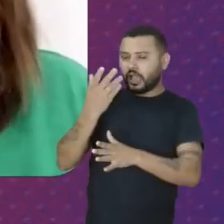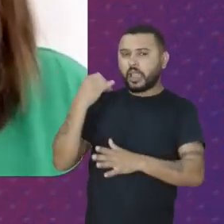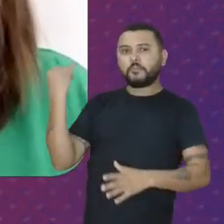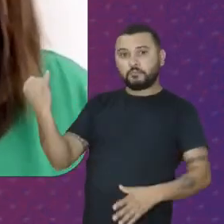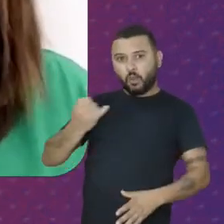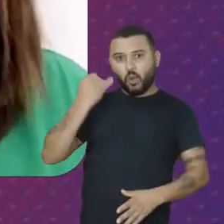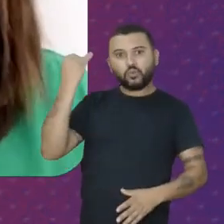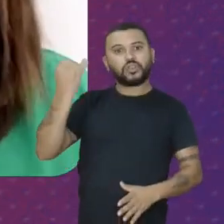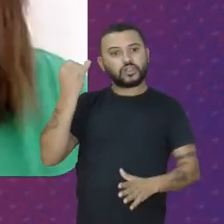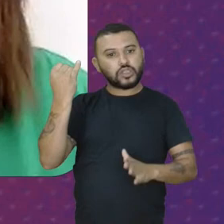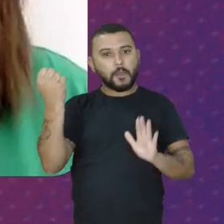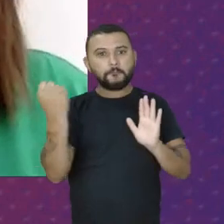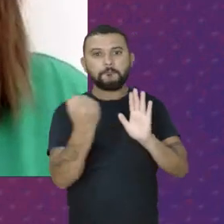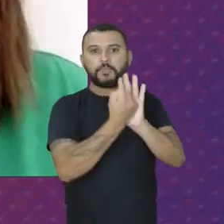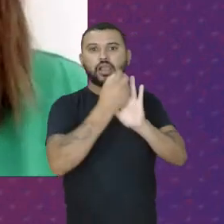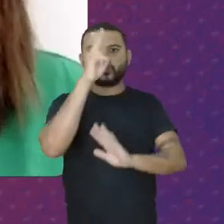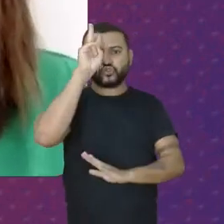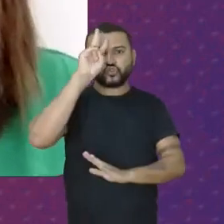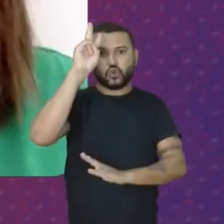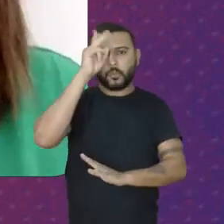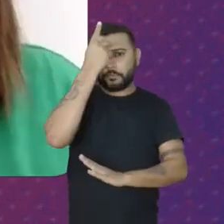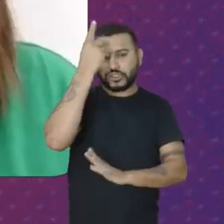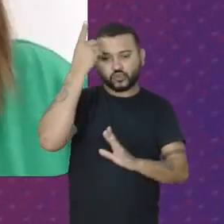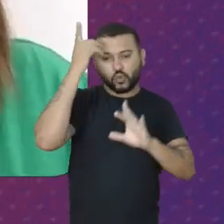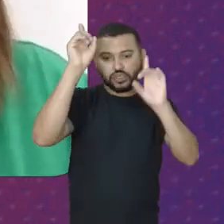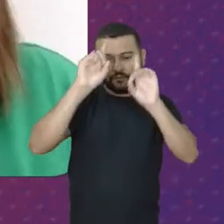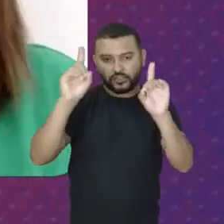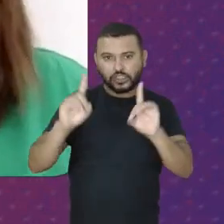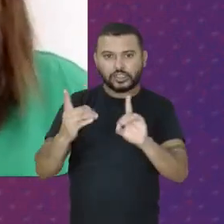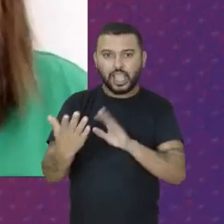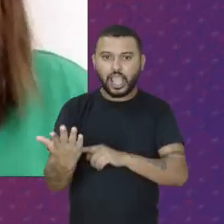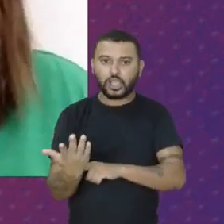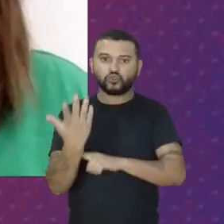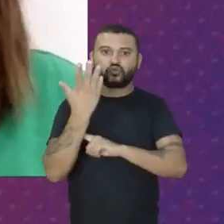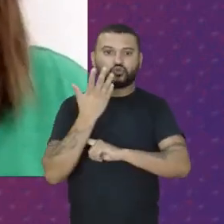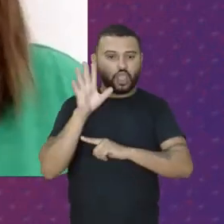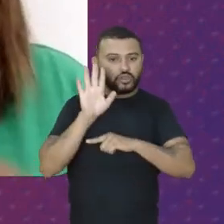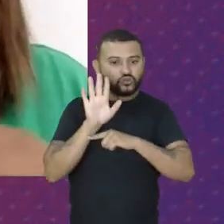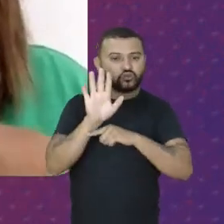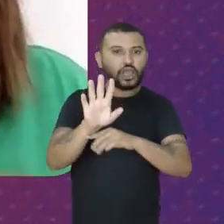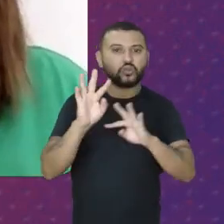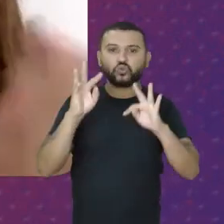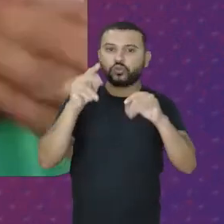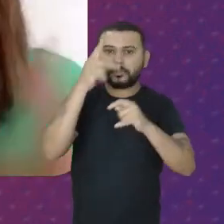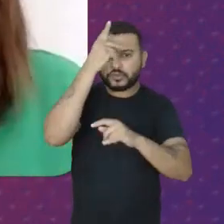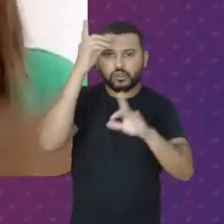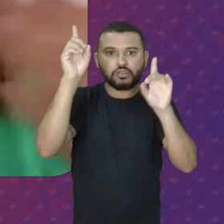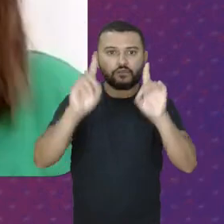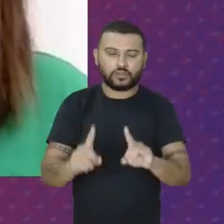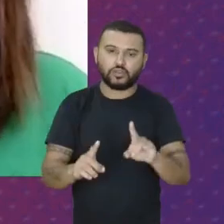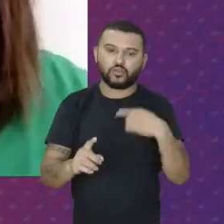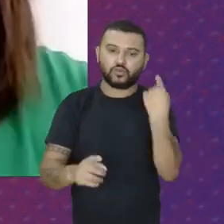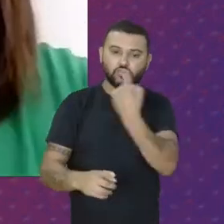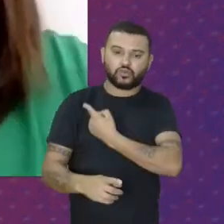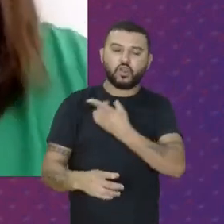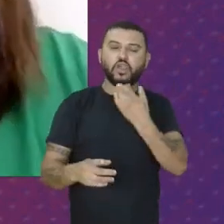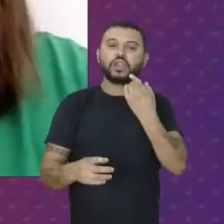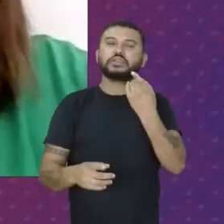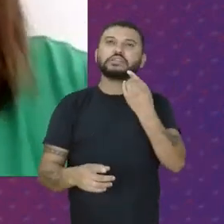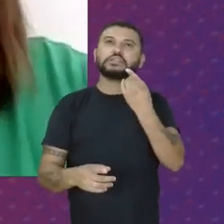fundamental, ele é um marco na história das pessoas com deficiência, no sentido de nos